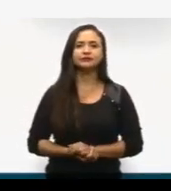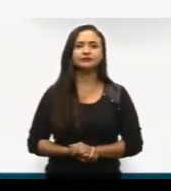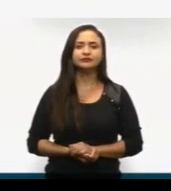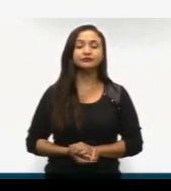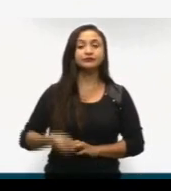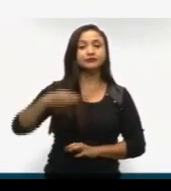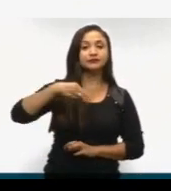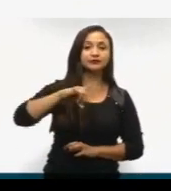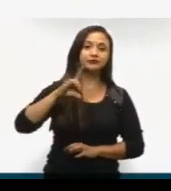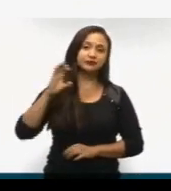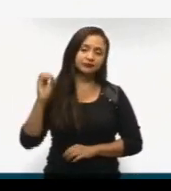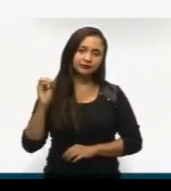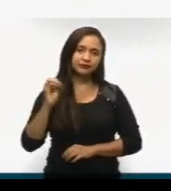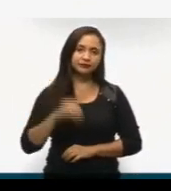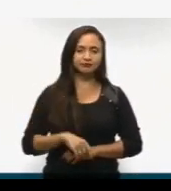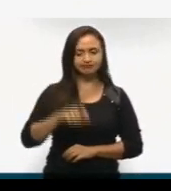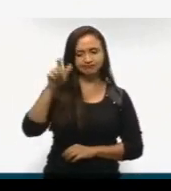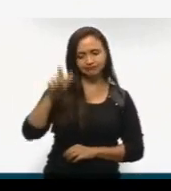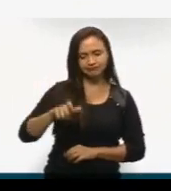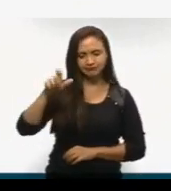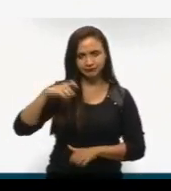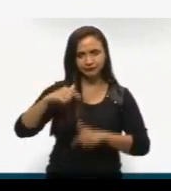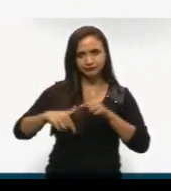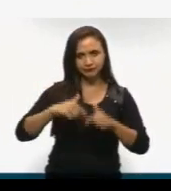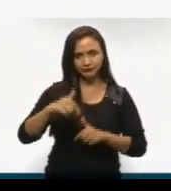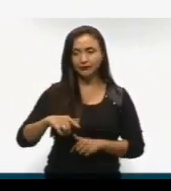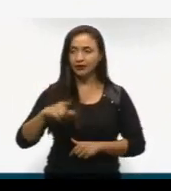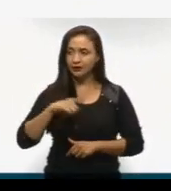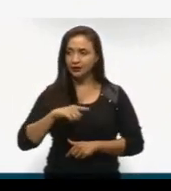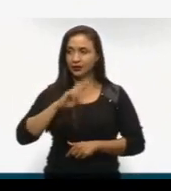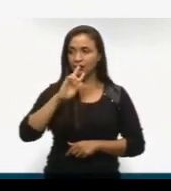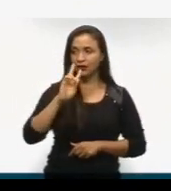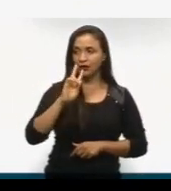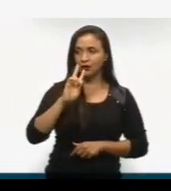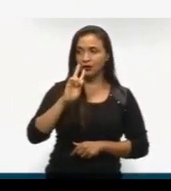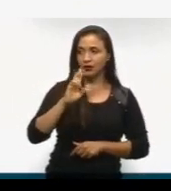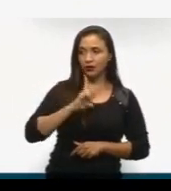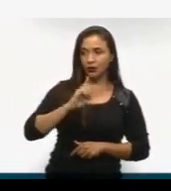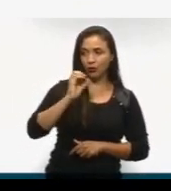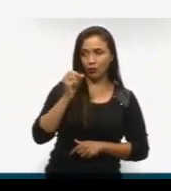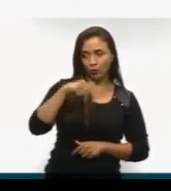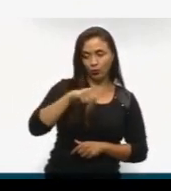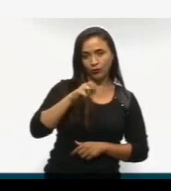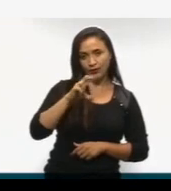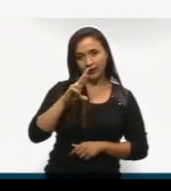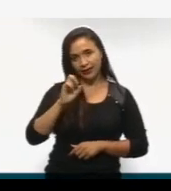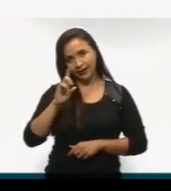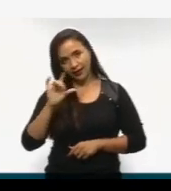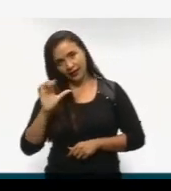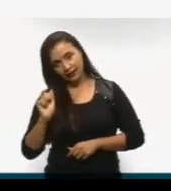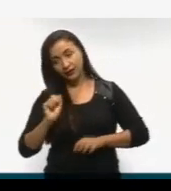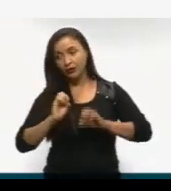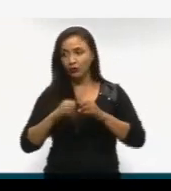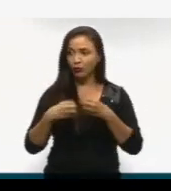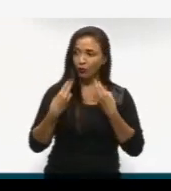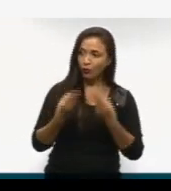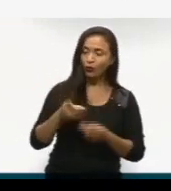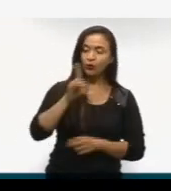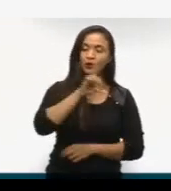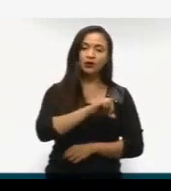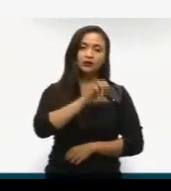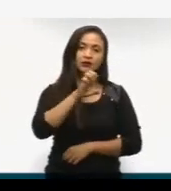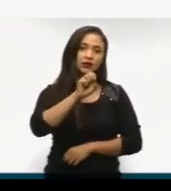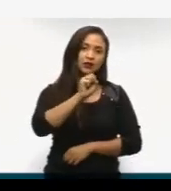Mão de obra. A gente tem a mão de obra onerada e a não onerada, ou desonerada,